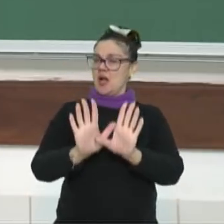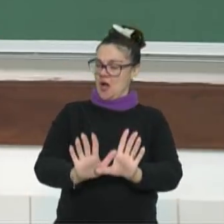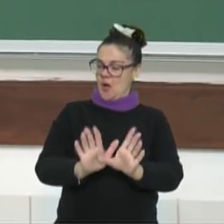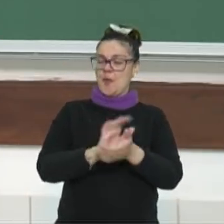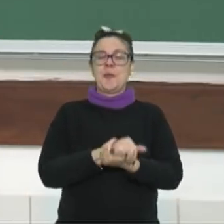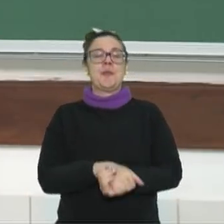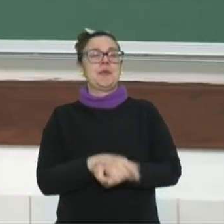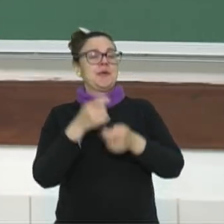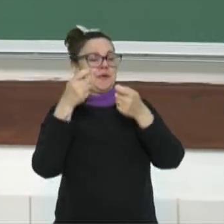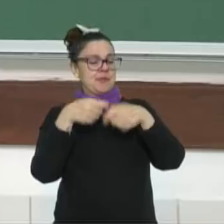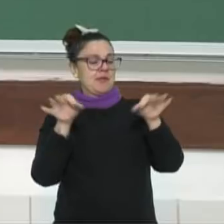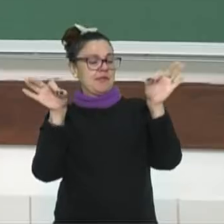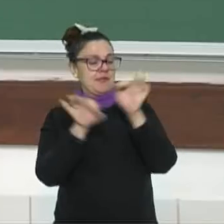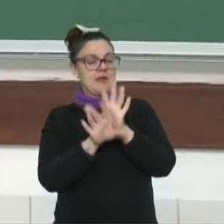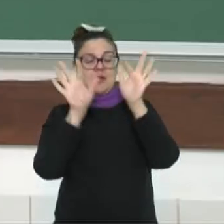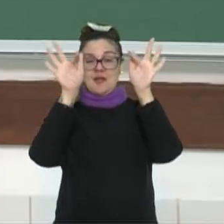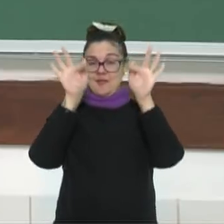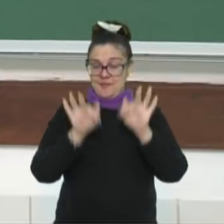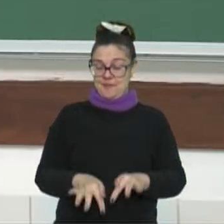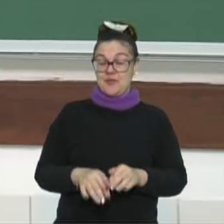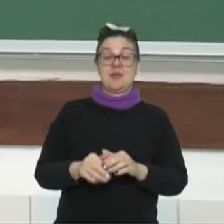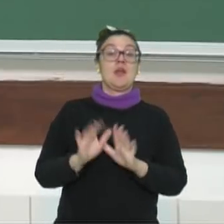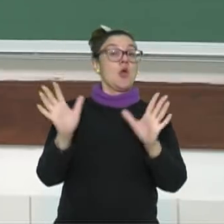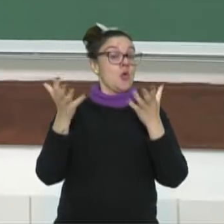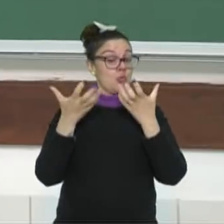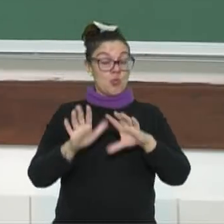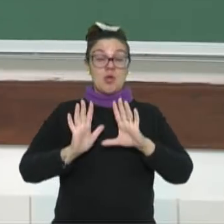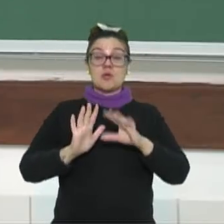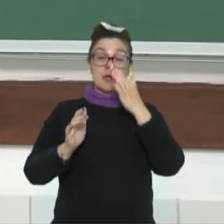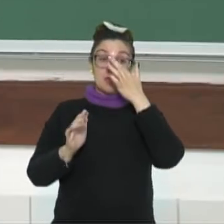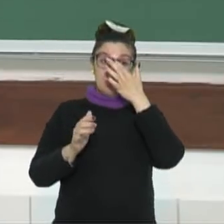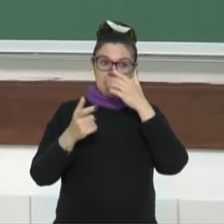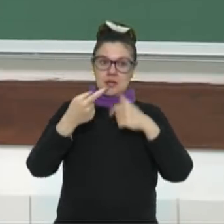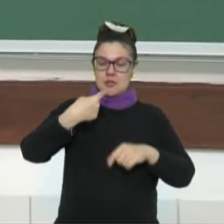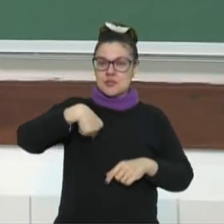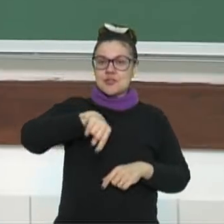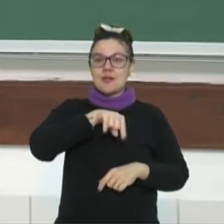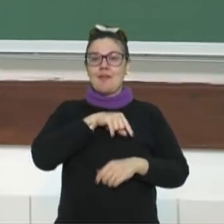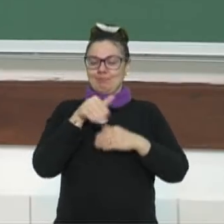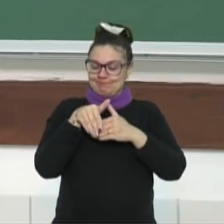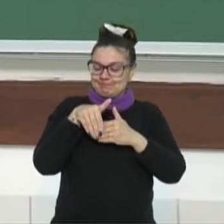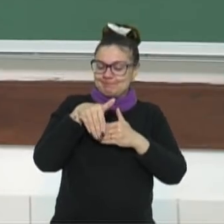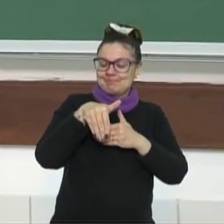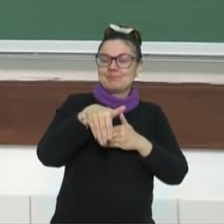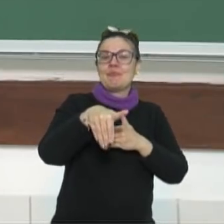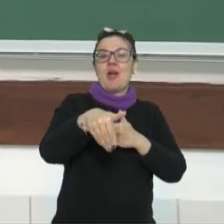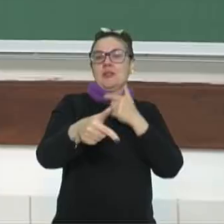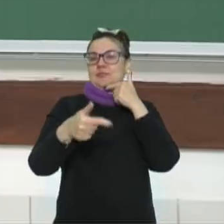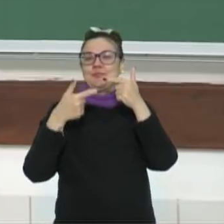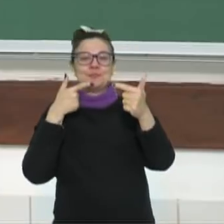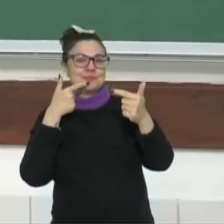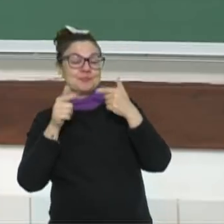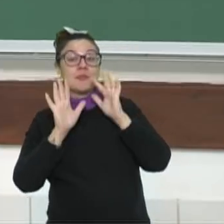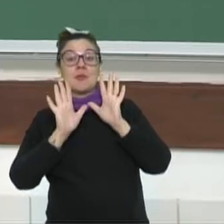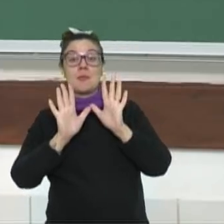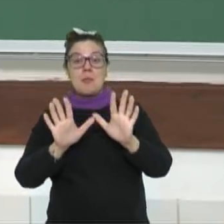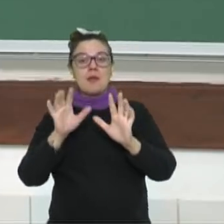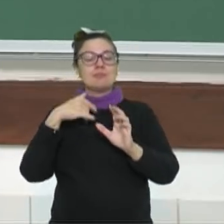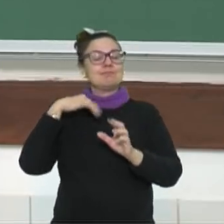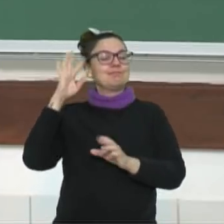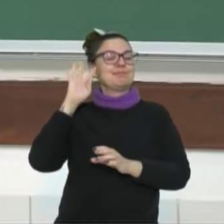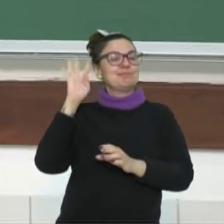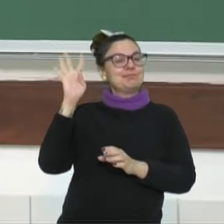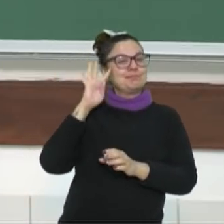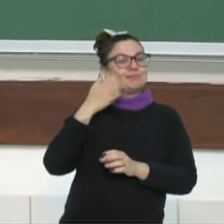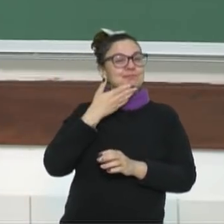precisa encerrar a discussão aqui, e nem é isso que nós queremos. Nós queremos que a discussão avance, que nós possamos refletir, mas vamos tentar